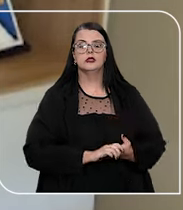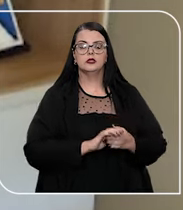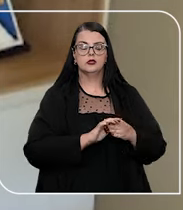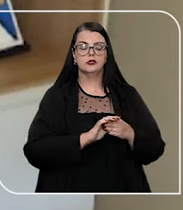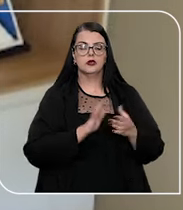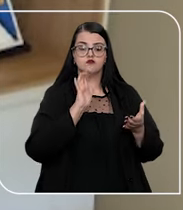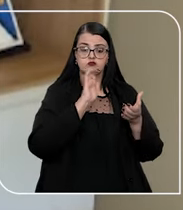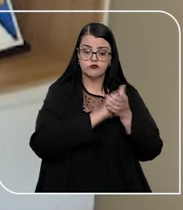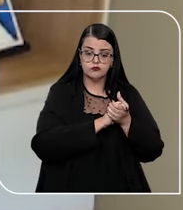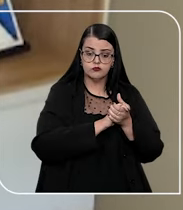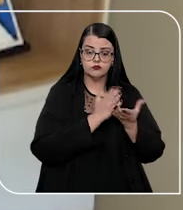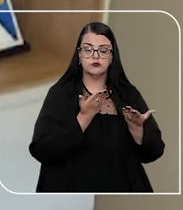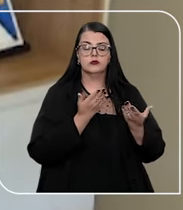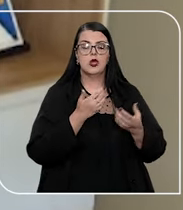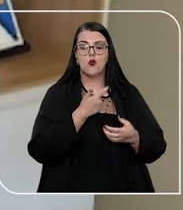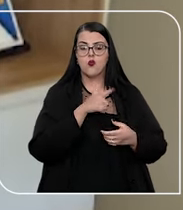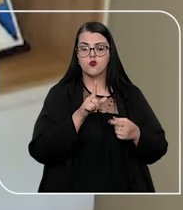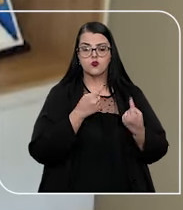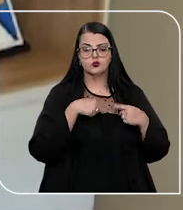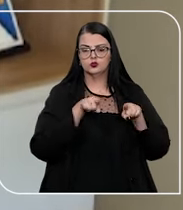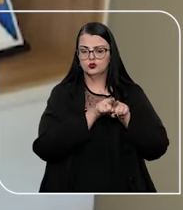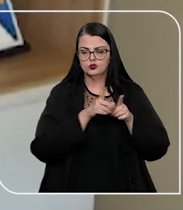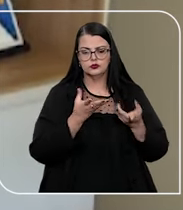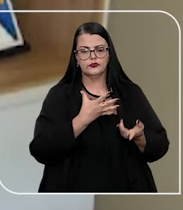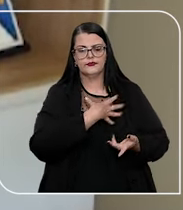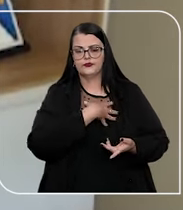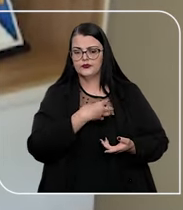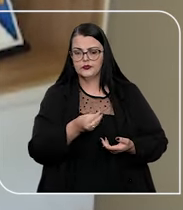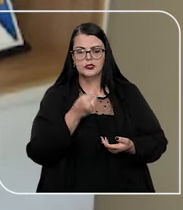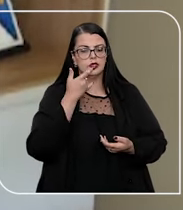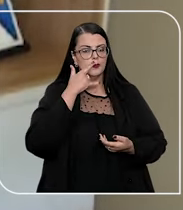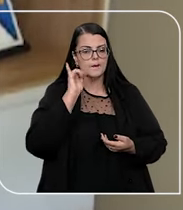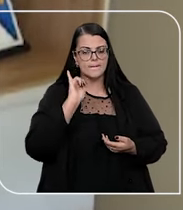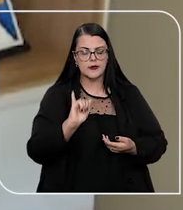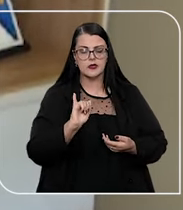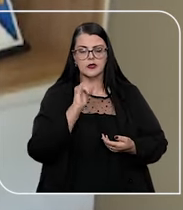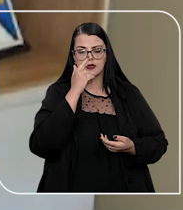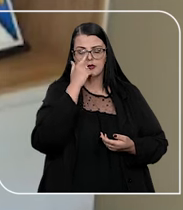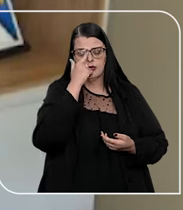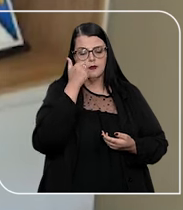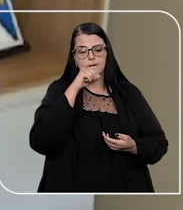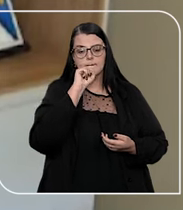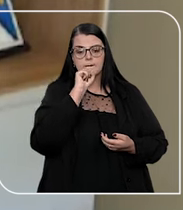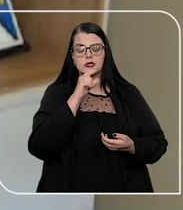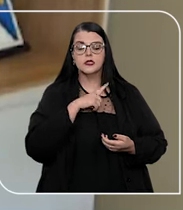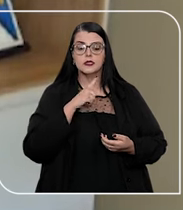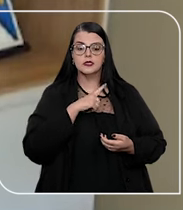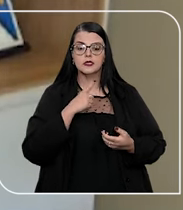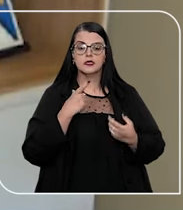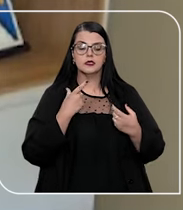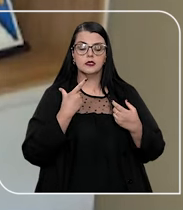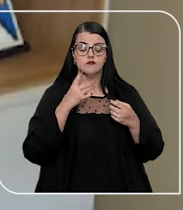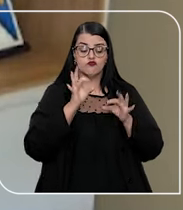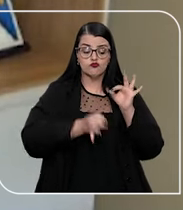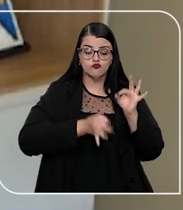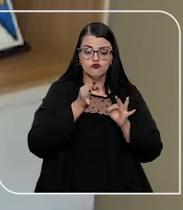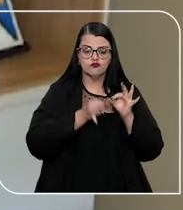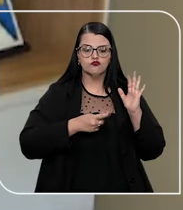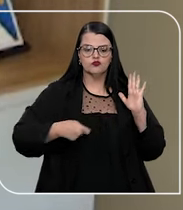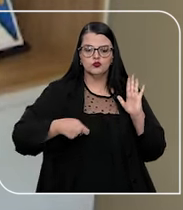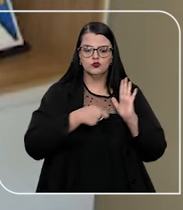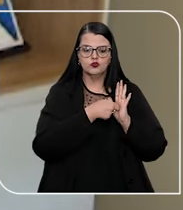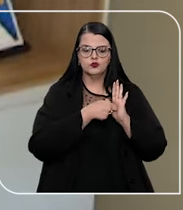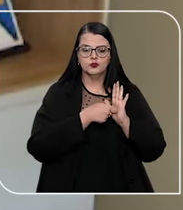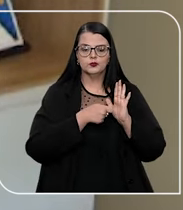os cônjuges o os companheiros os filhos os pais Sempre que há uma demanda